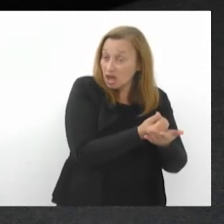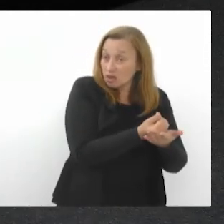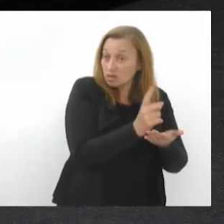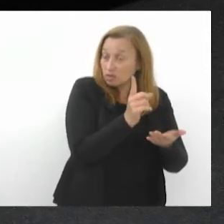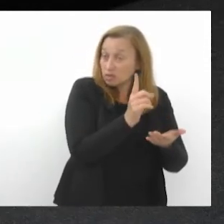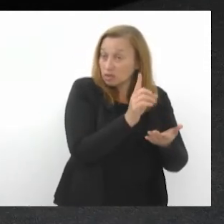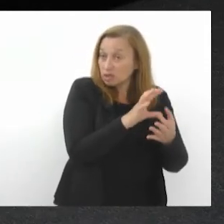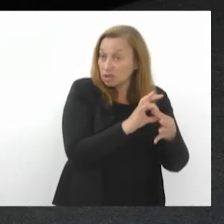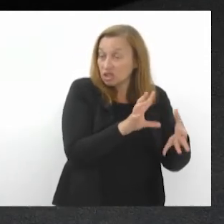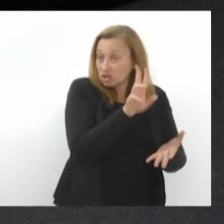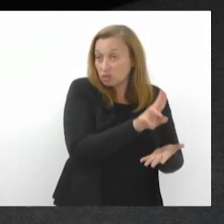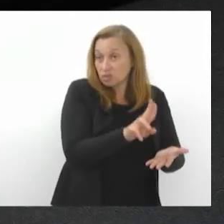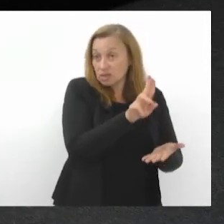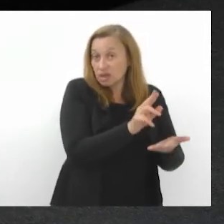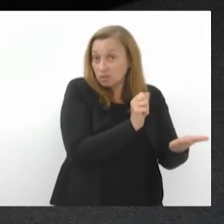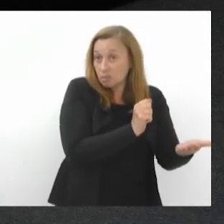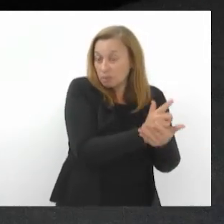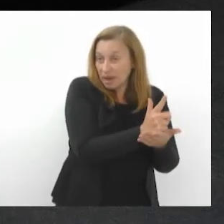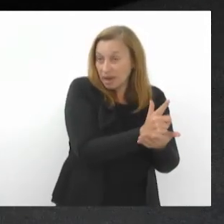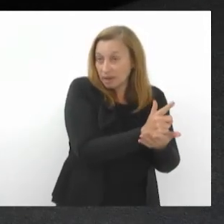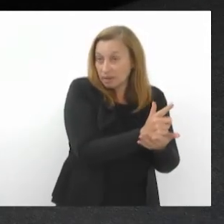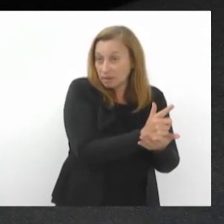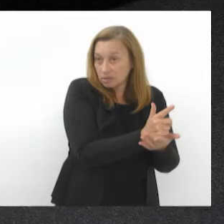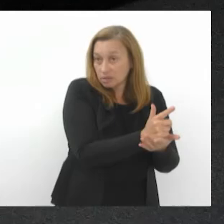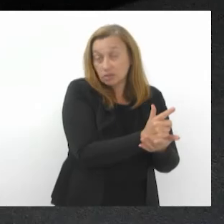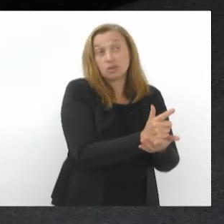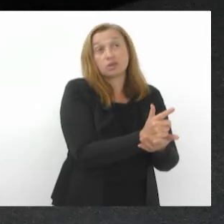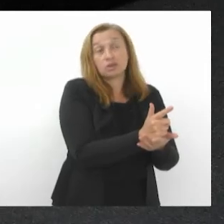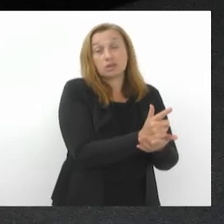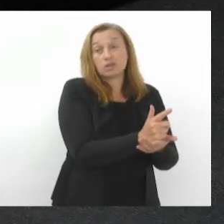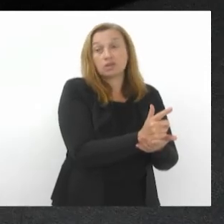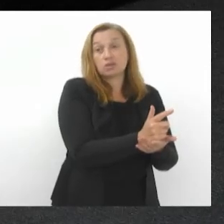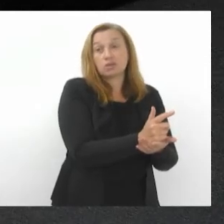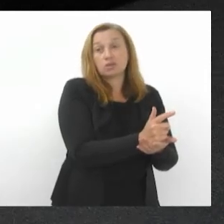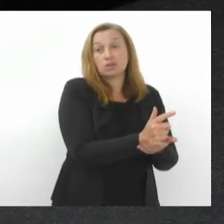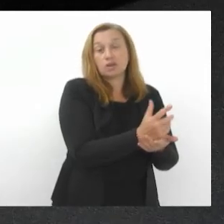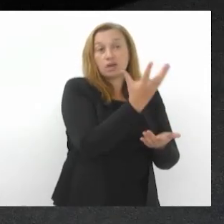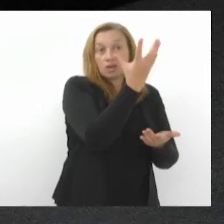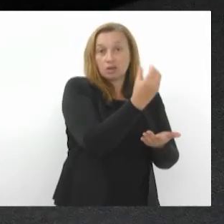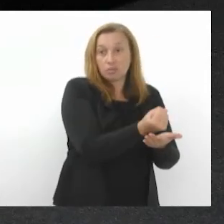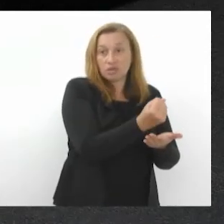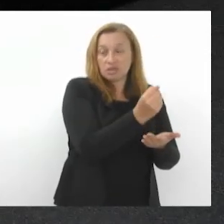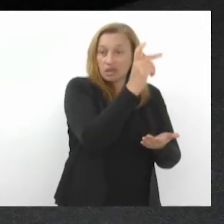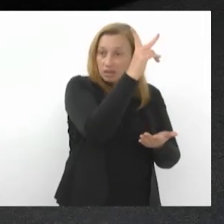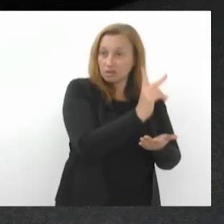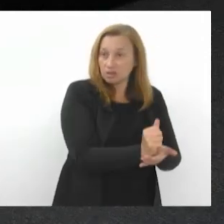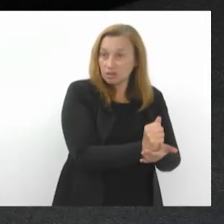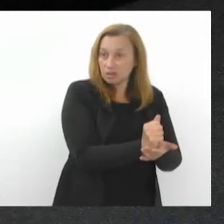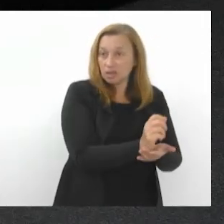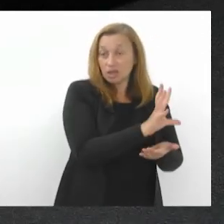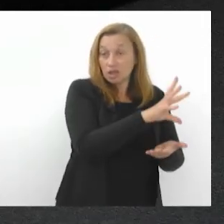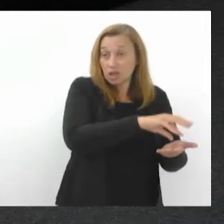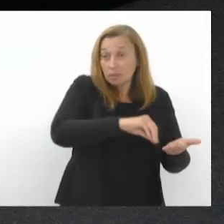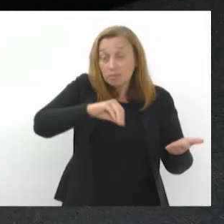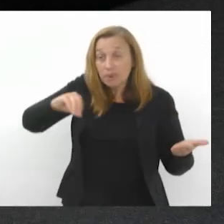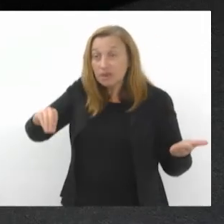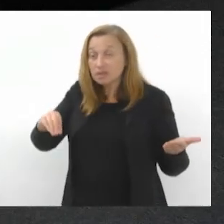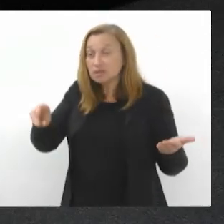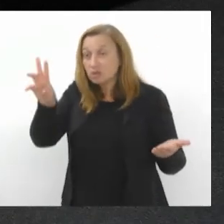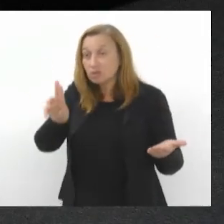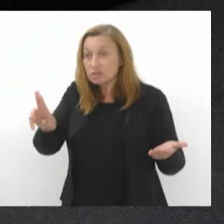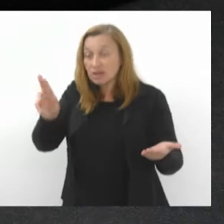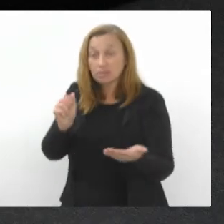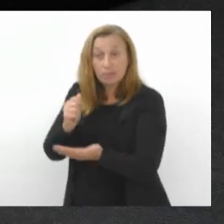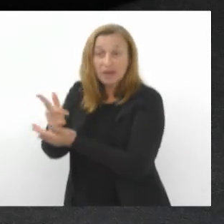utilizado no pagamento desses proventos e passe a ser utilizado para o pagamento da dívida. Porque se for para